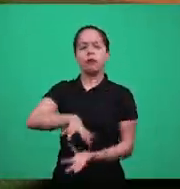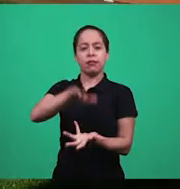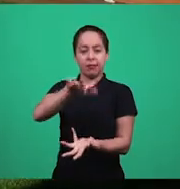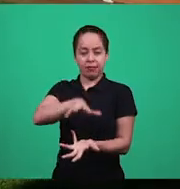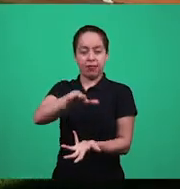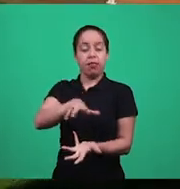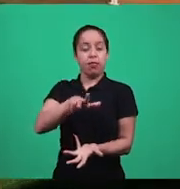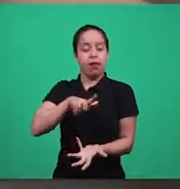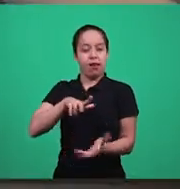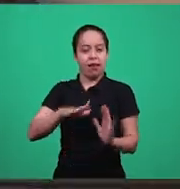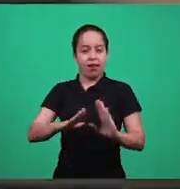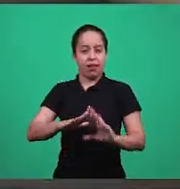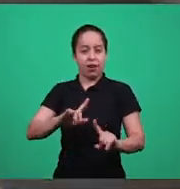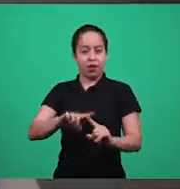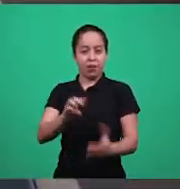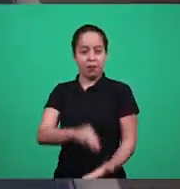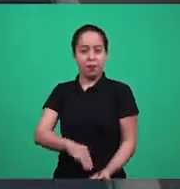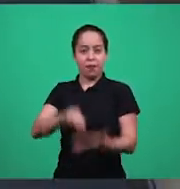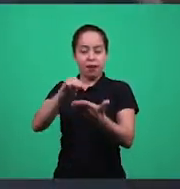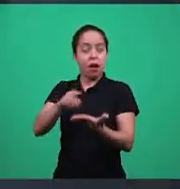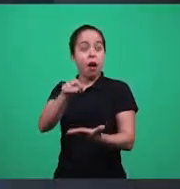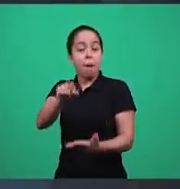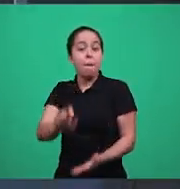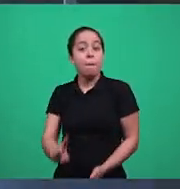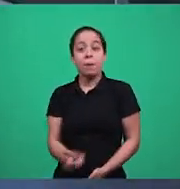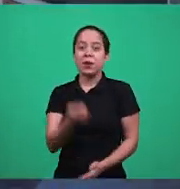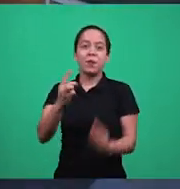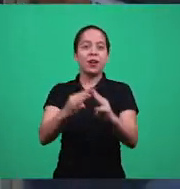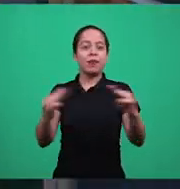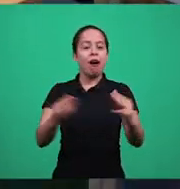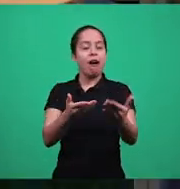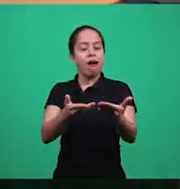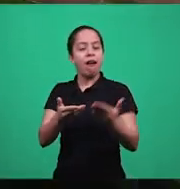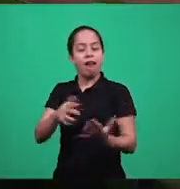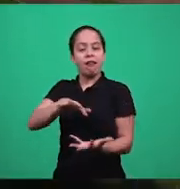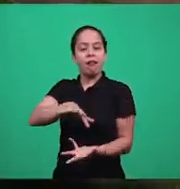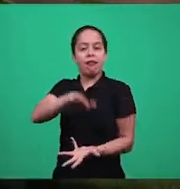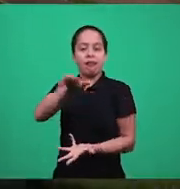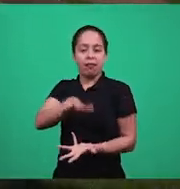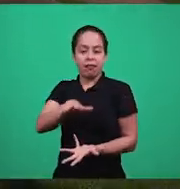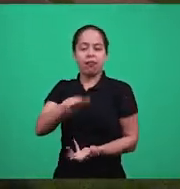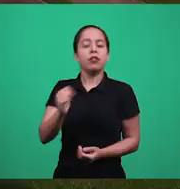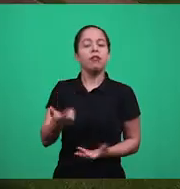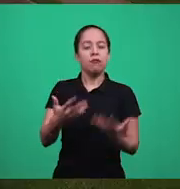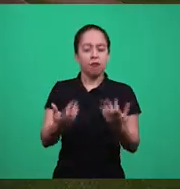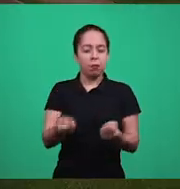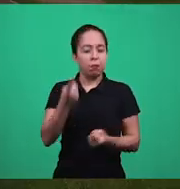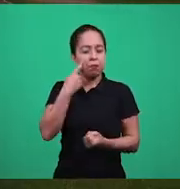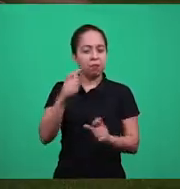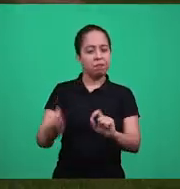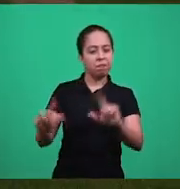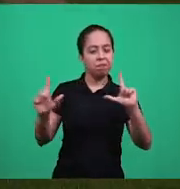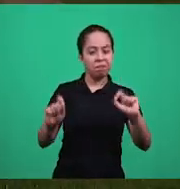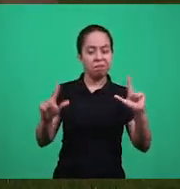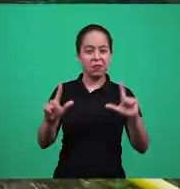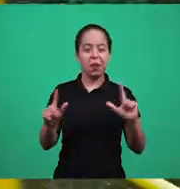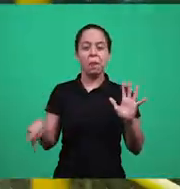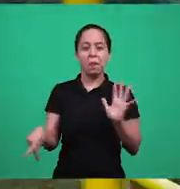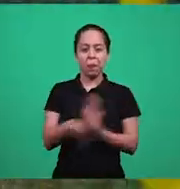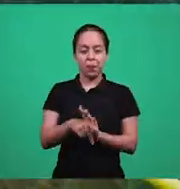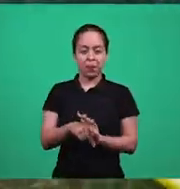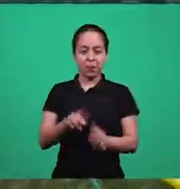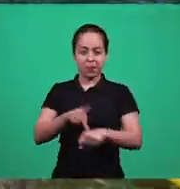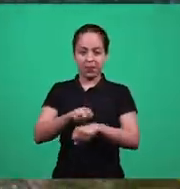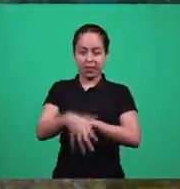deu início a este projeto. Vamos ver mais algumas imagens do Manaim de Pedro do Rio e, na sequência, assistiremos ao